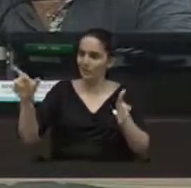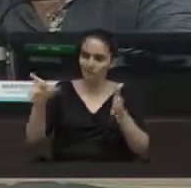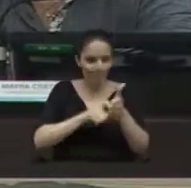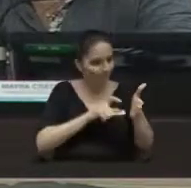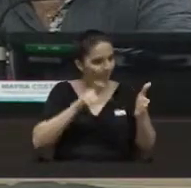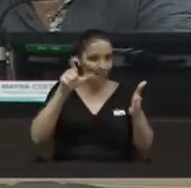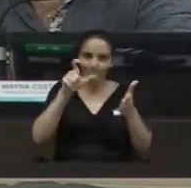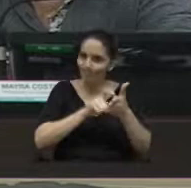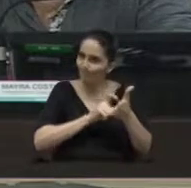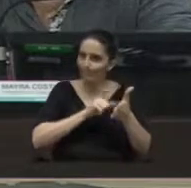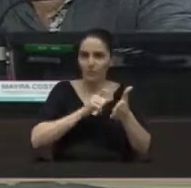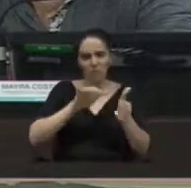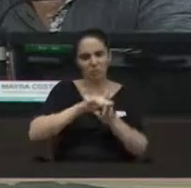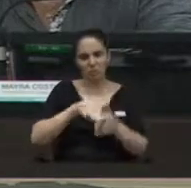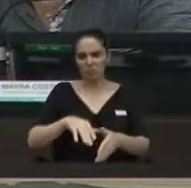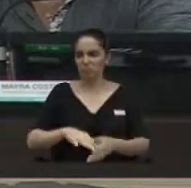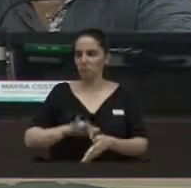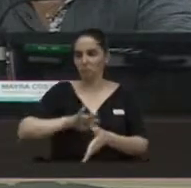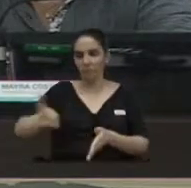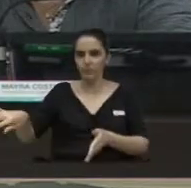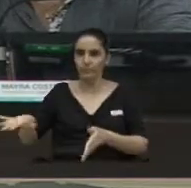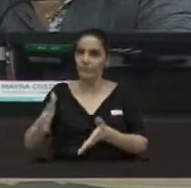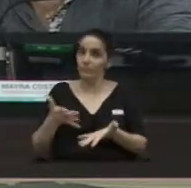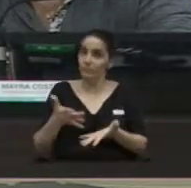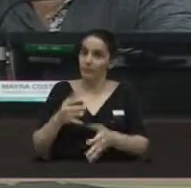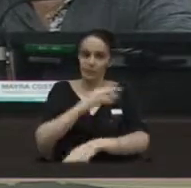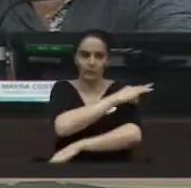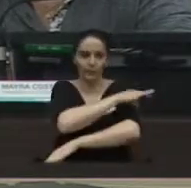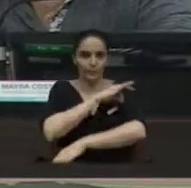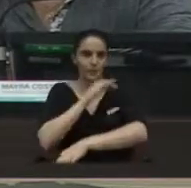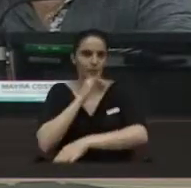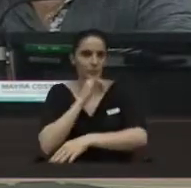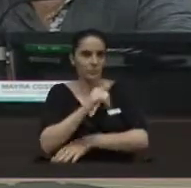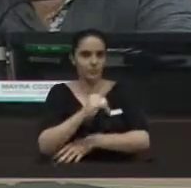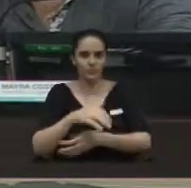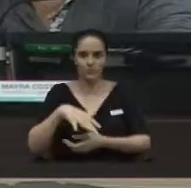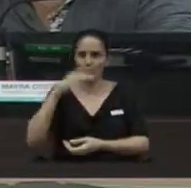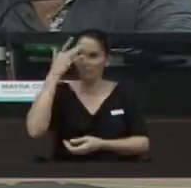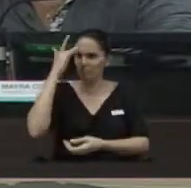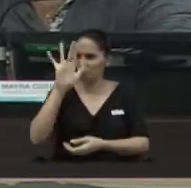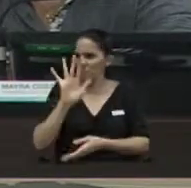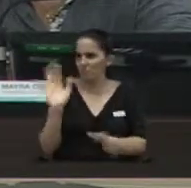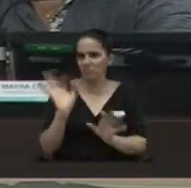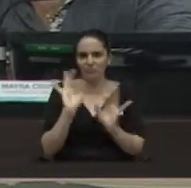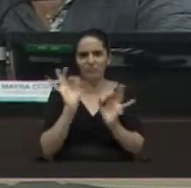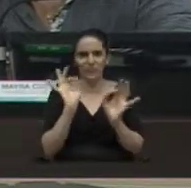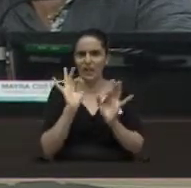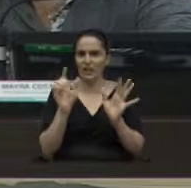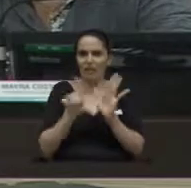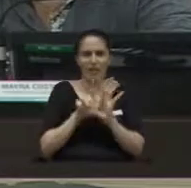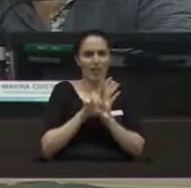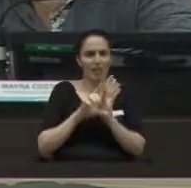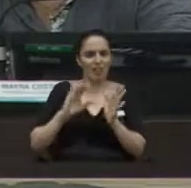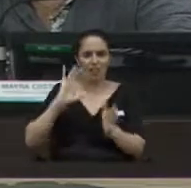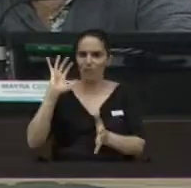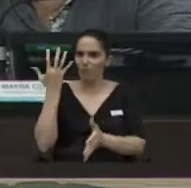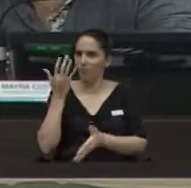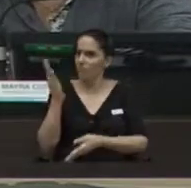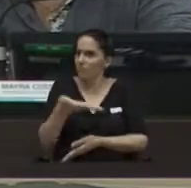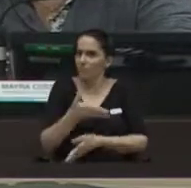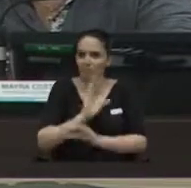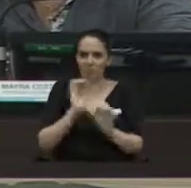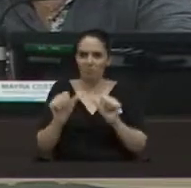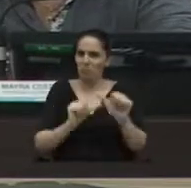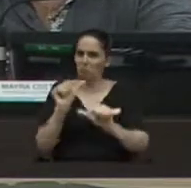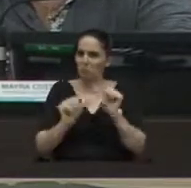Eu diria que isso é uma questão pontual. Nem não começou ainda, né? Não, Neymar, não mudou